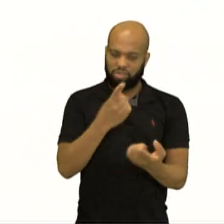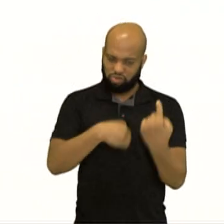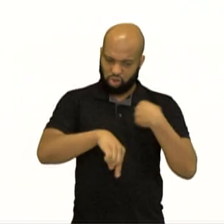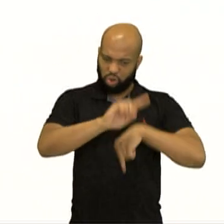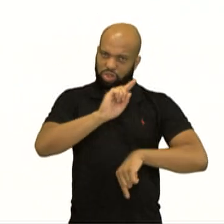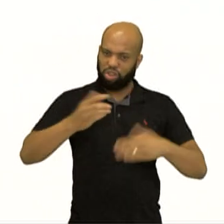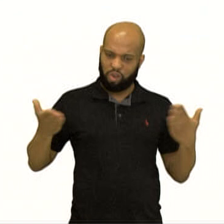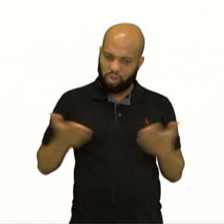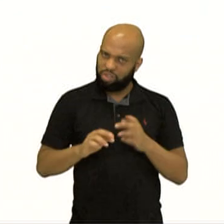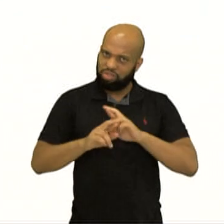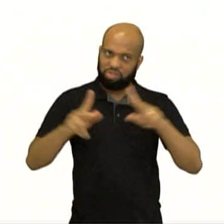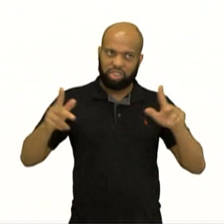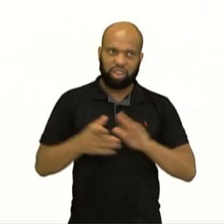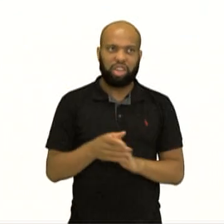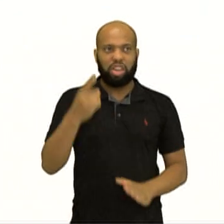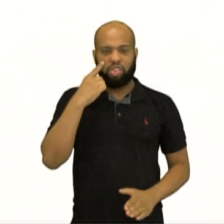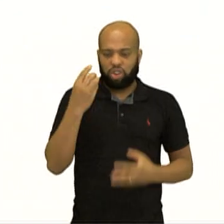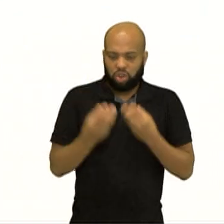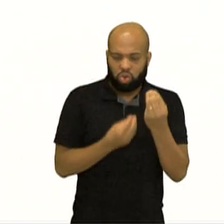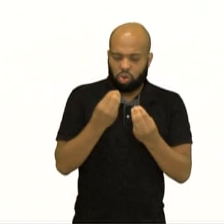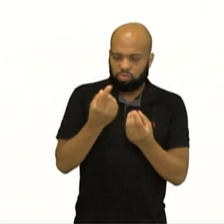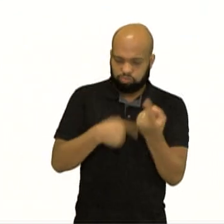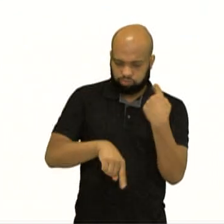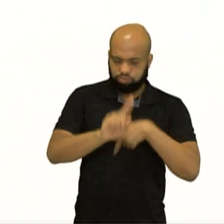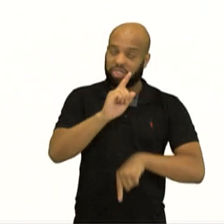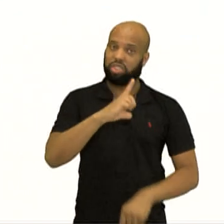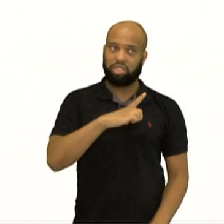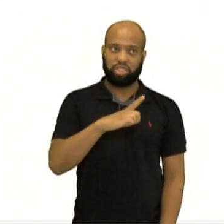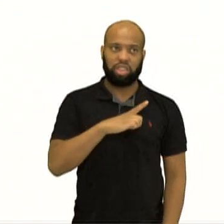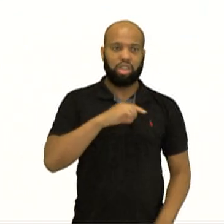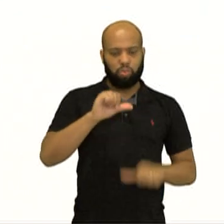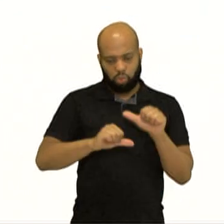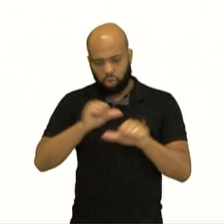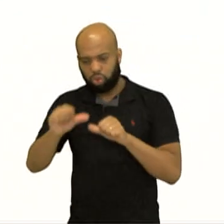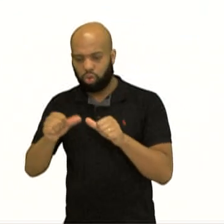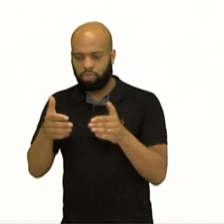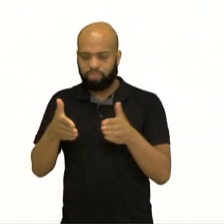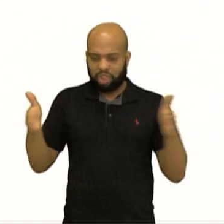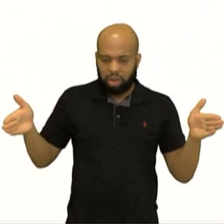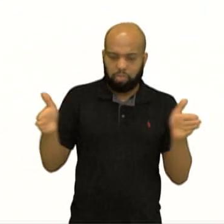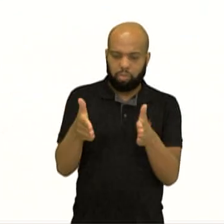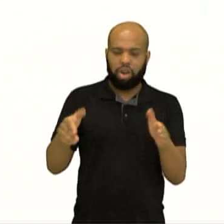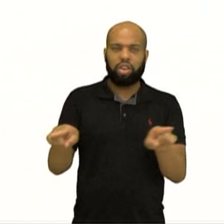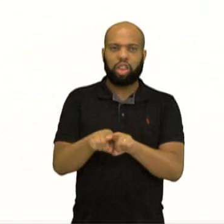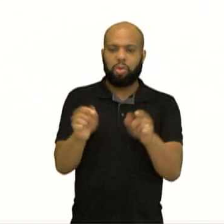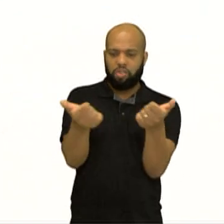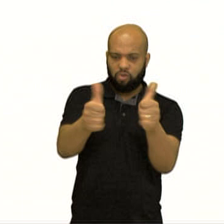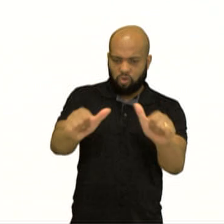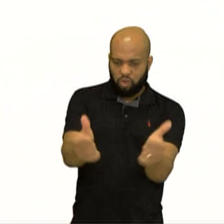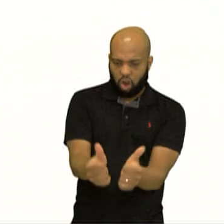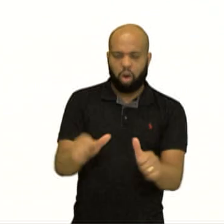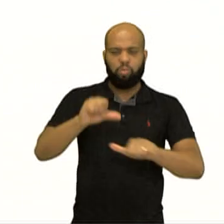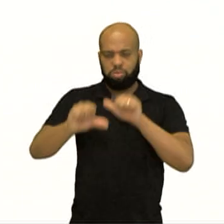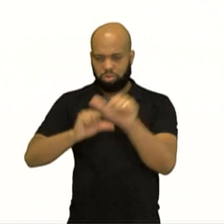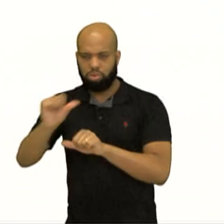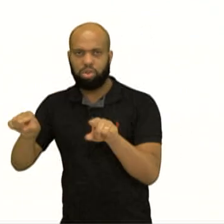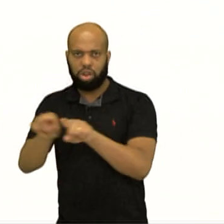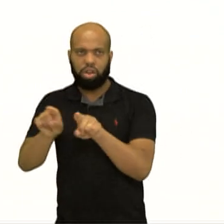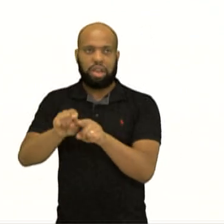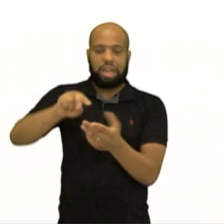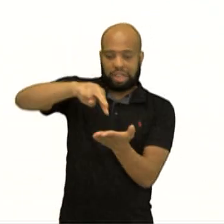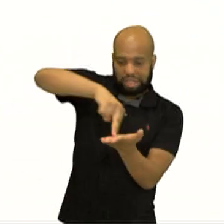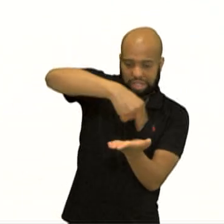evolução daquela época, ó. Como eles foram evoluindo, né, mudando o tamanho, mudando o formato. Então o skate ele é a